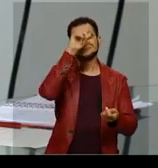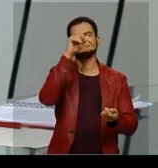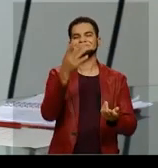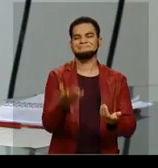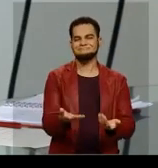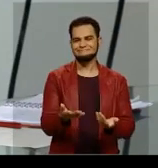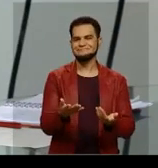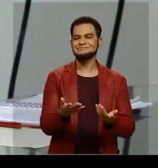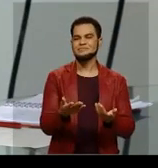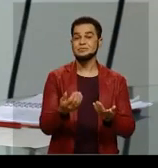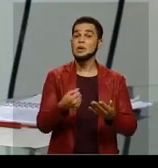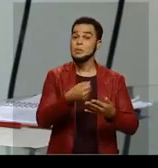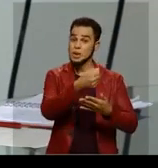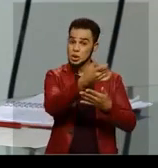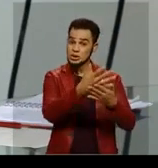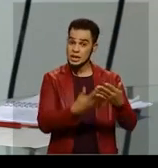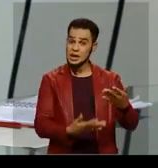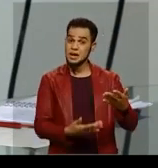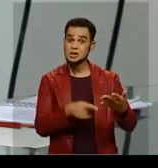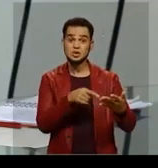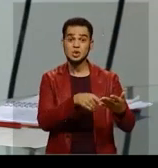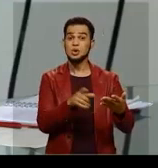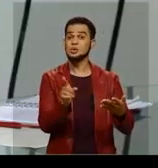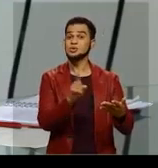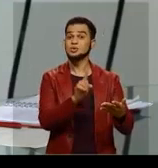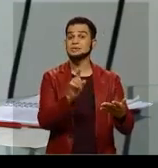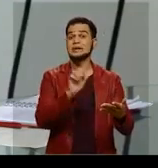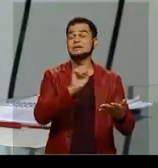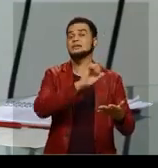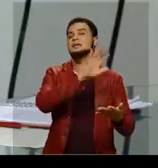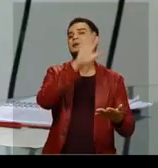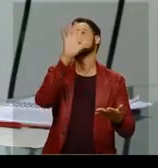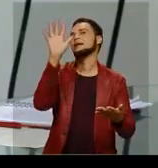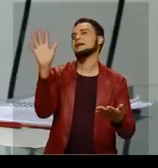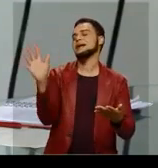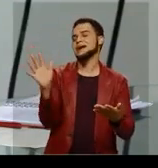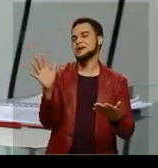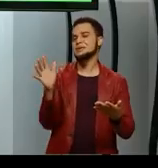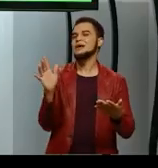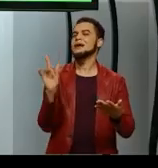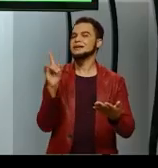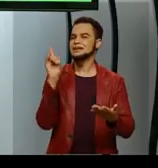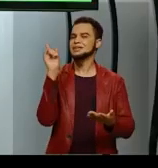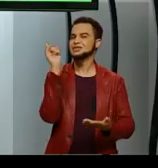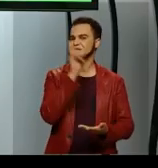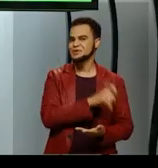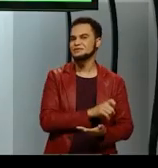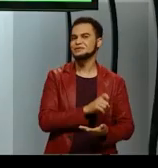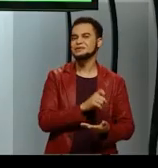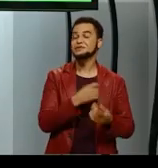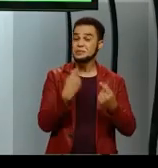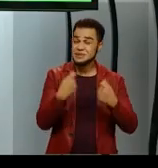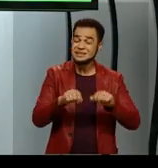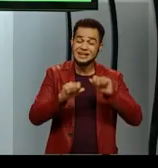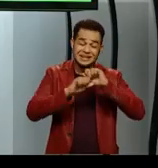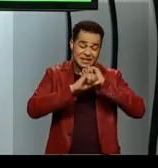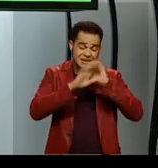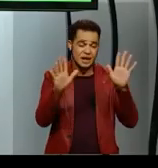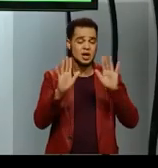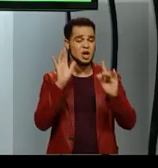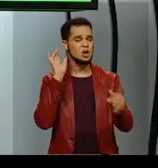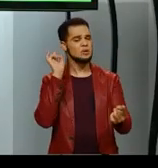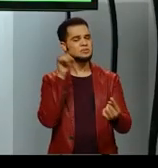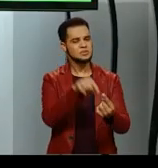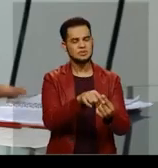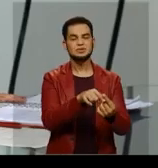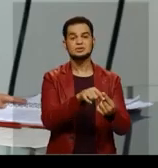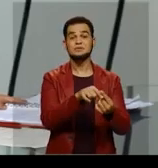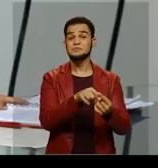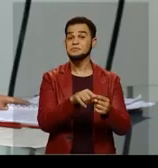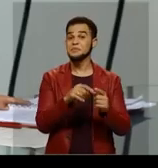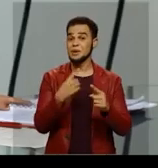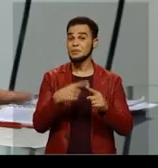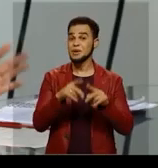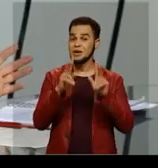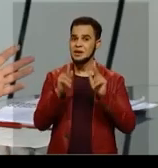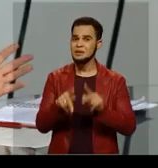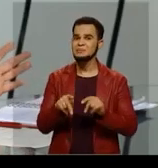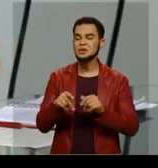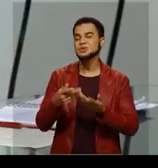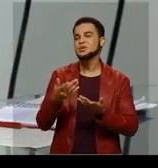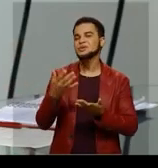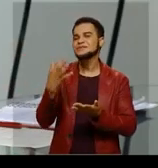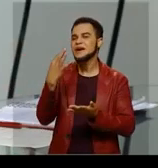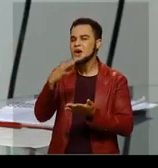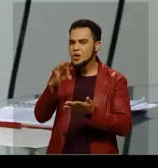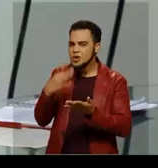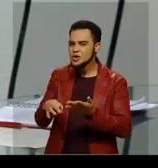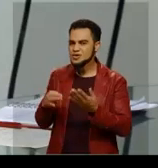minha mensagem, ela não está clara, ela não está objetiva. O corretor vai ler e vai falar assim, mas